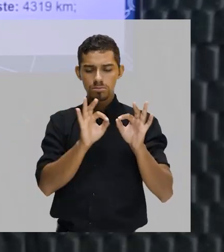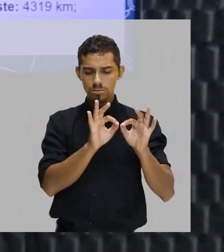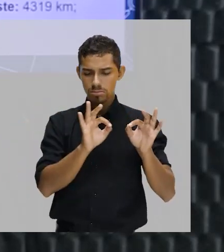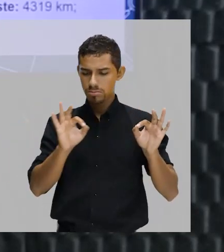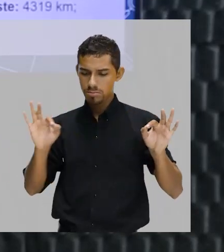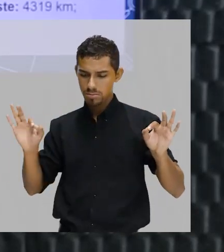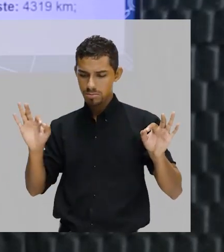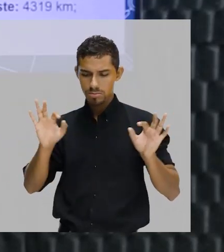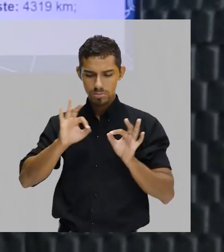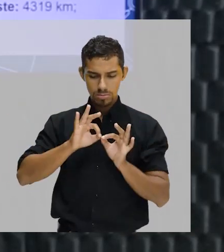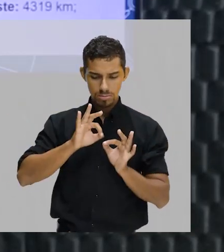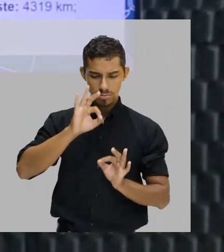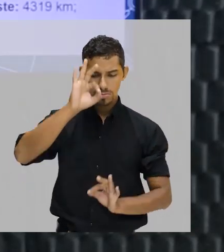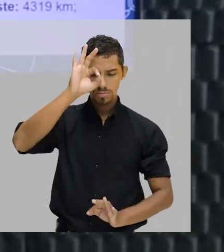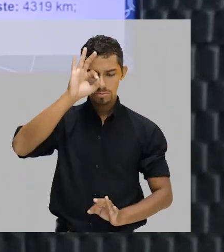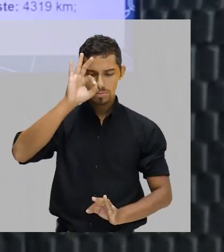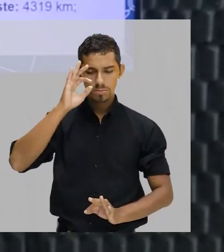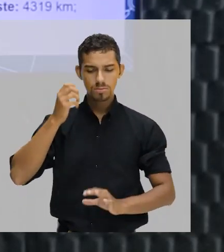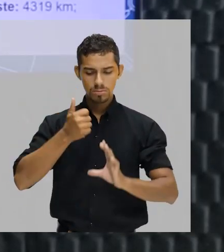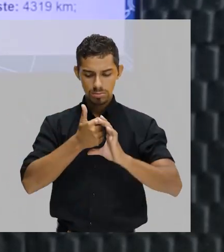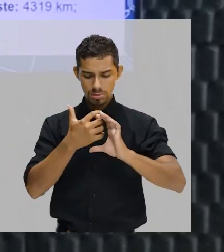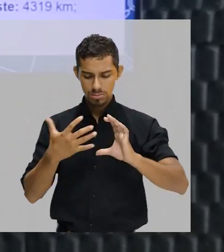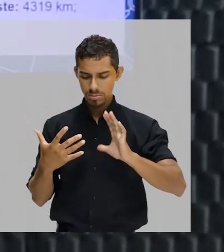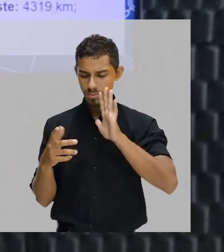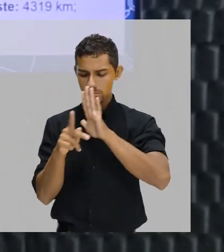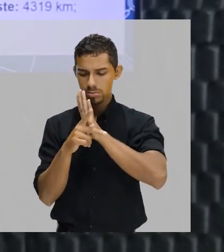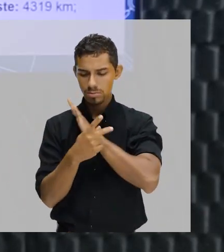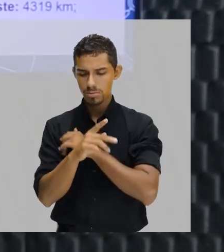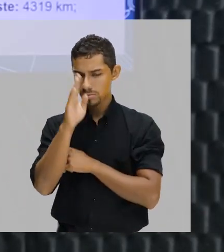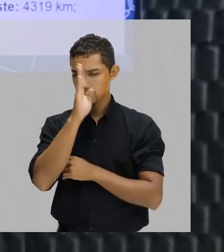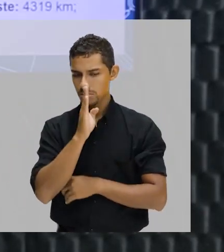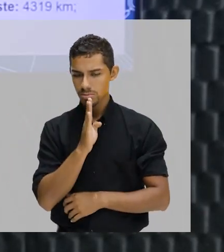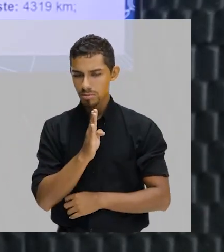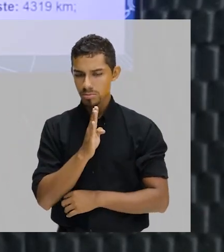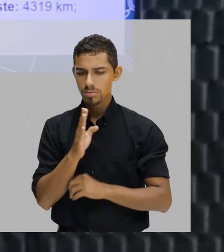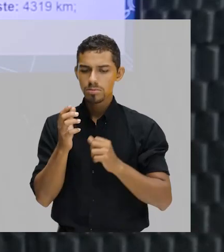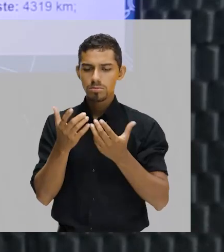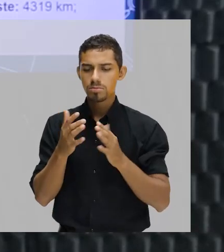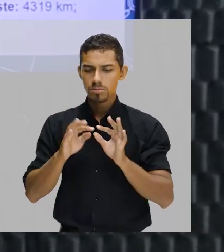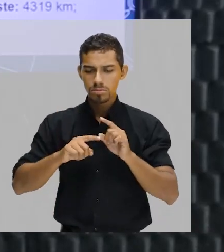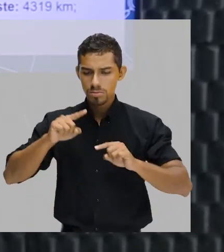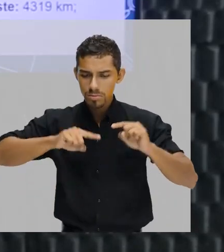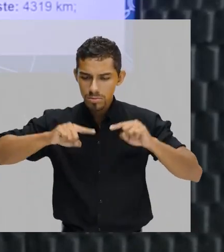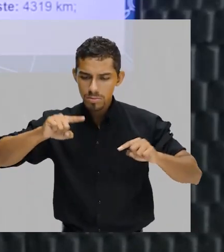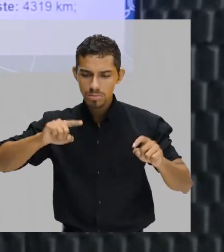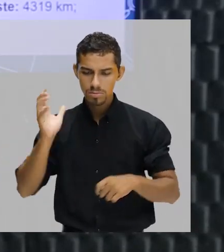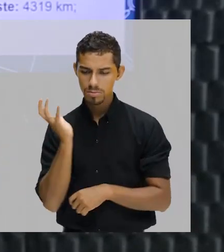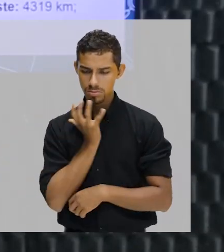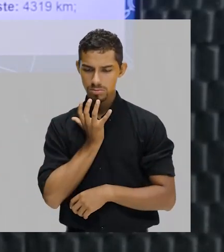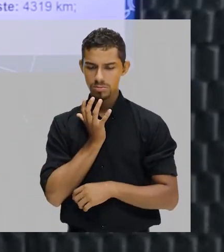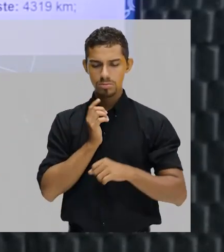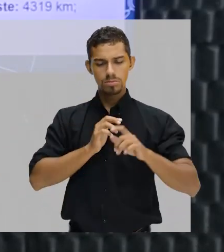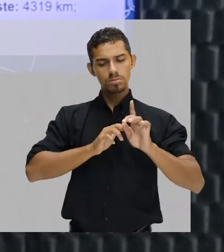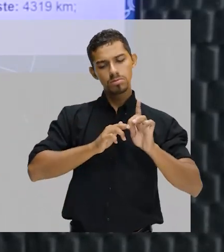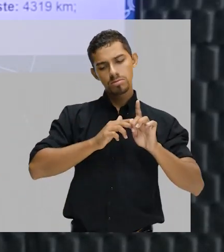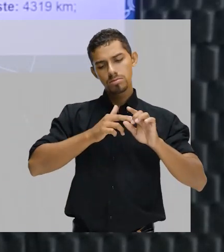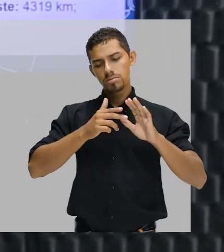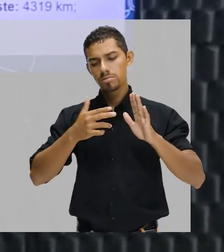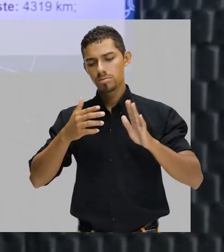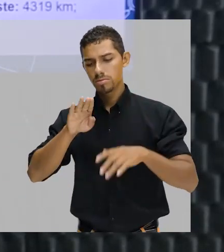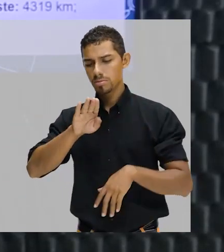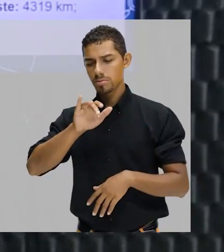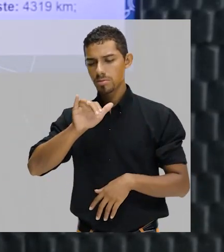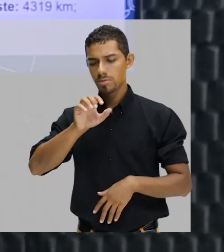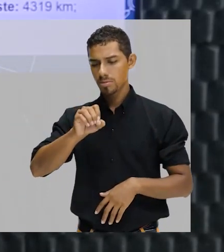vão influenciar diretamente características do nosso país, tanto de variedade de riqueza, biodiversidade, tá